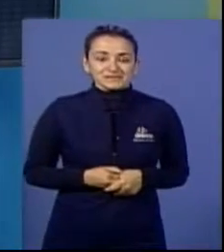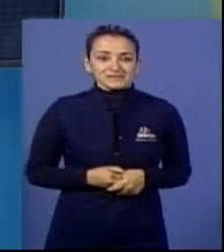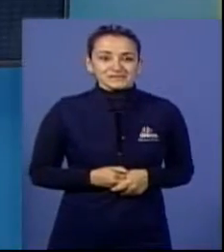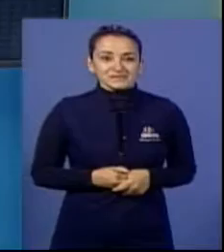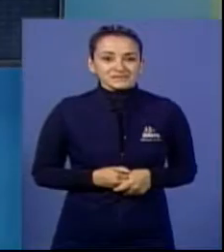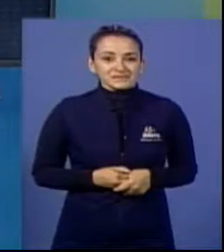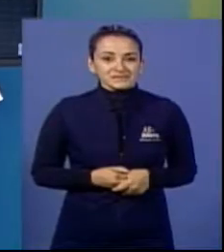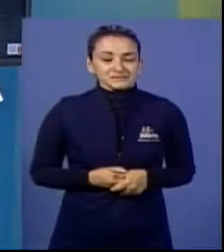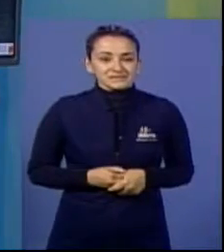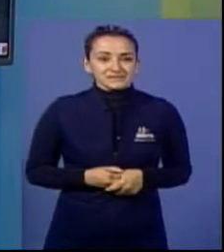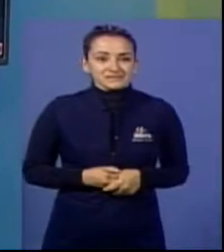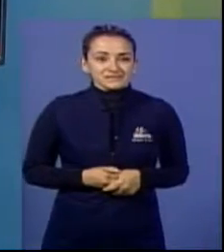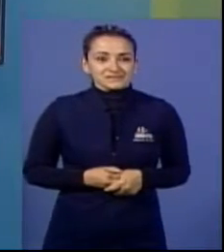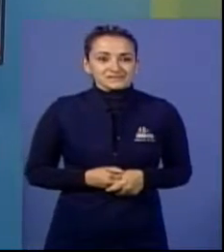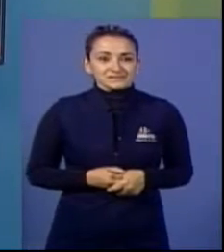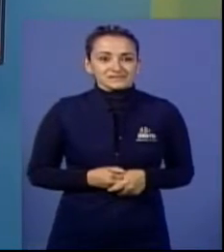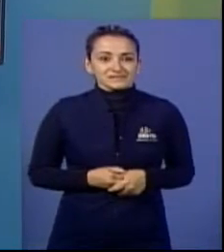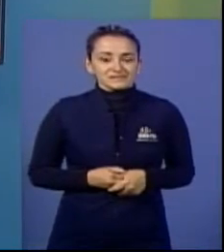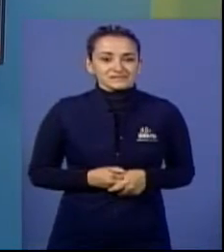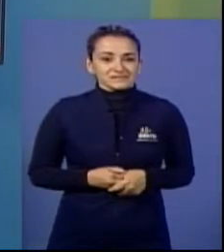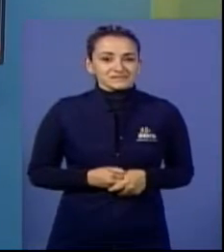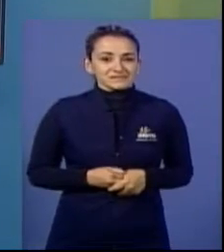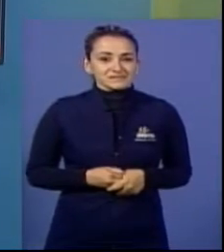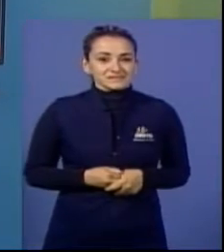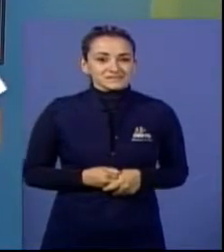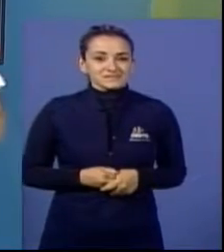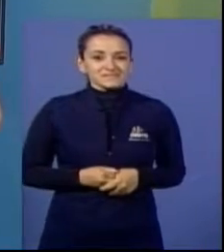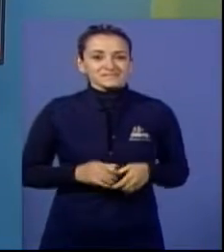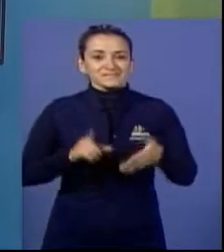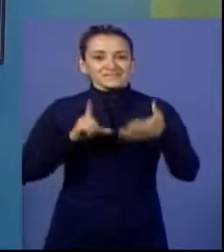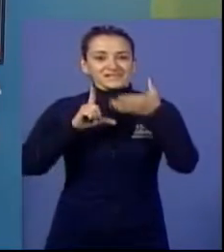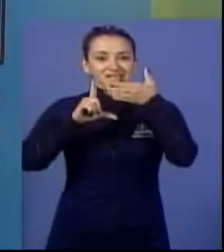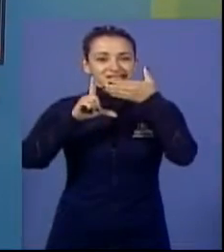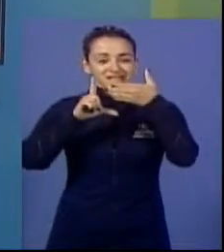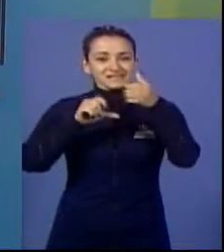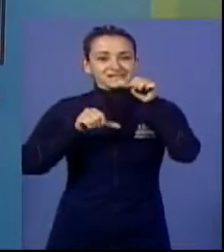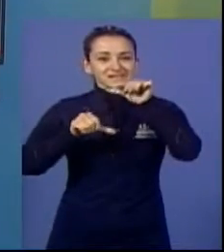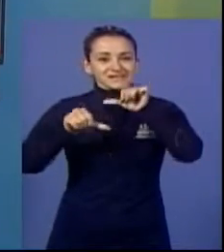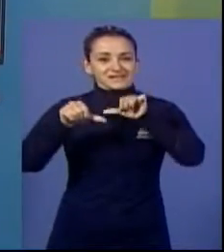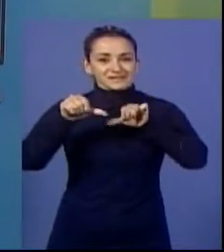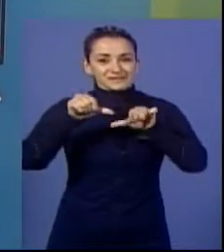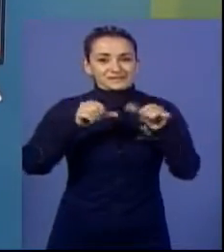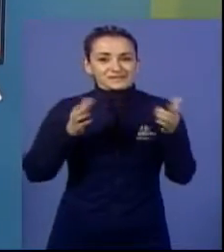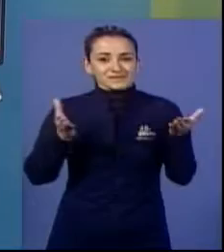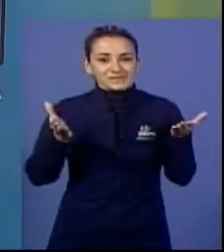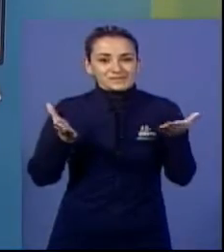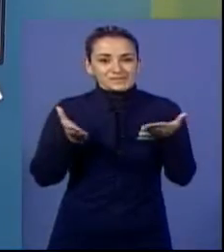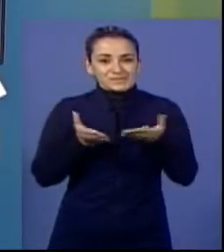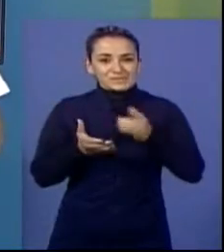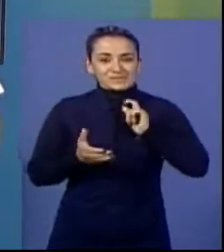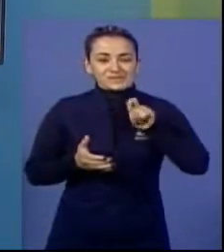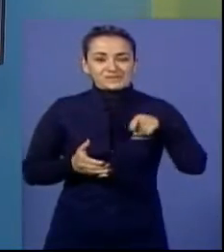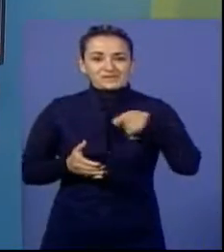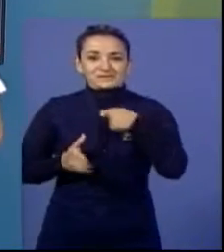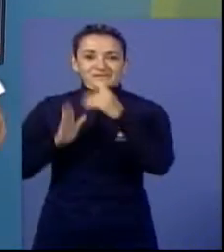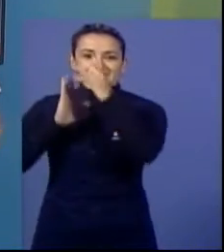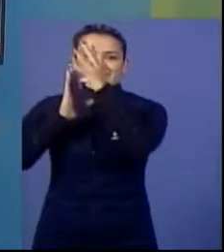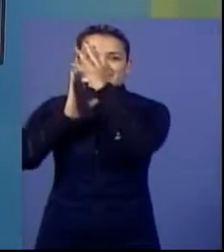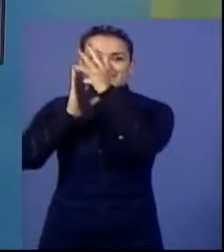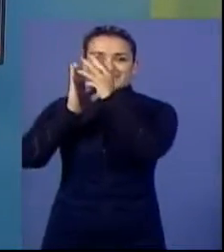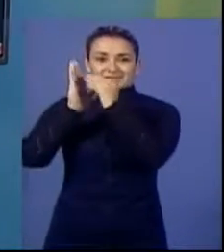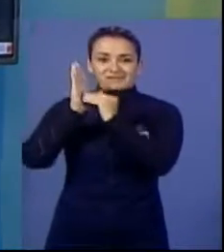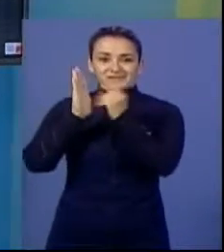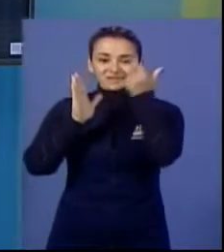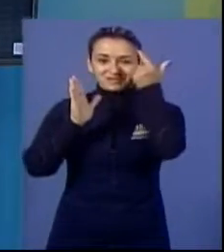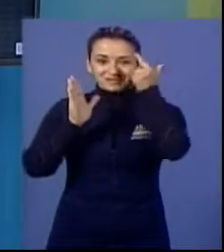Olá, olá, estamos aí, uma aulinha de química, mais uma aula de química. Nós estamos pegando a nossa sequência, né, trabalhando com uma revisão do conteúdo. E hoje estamos aqui